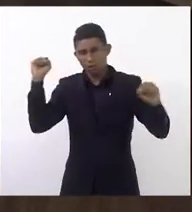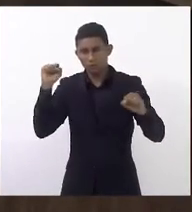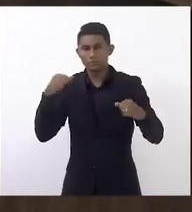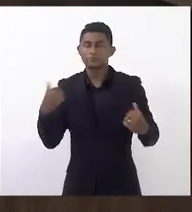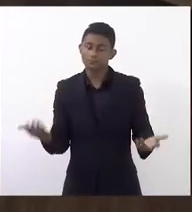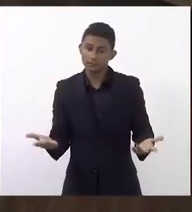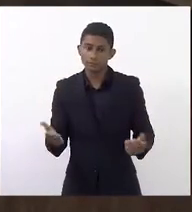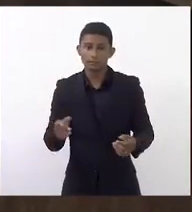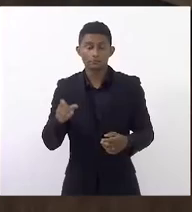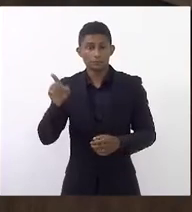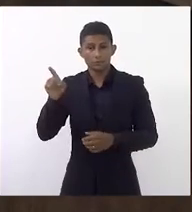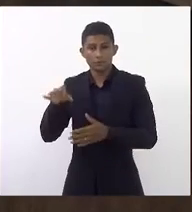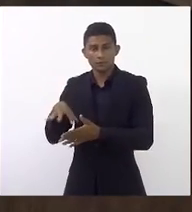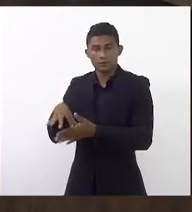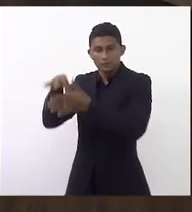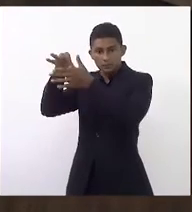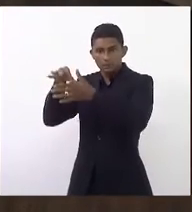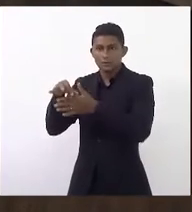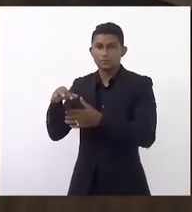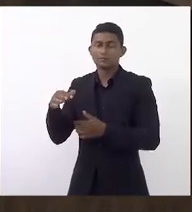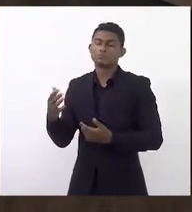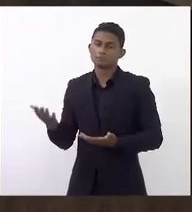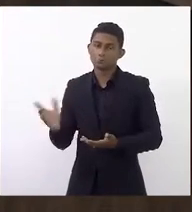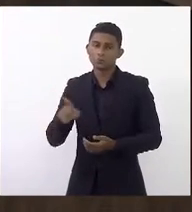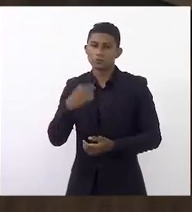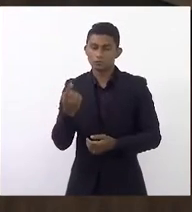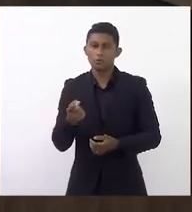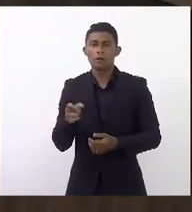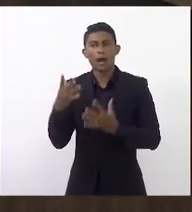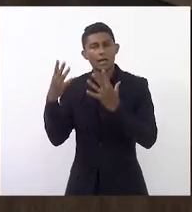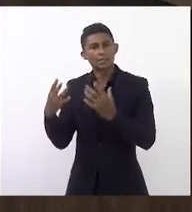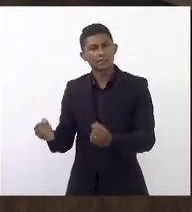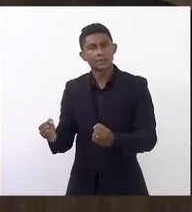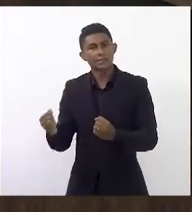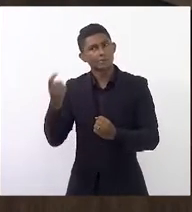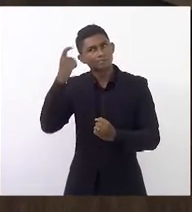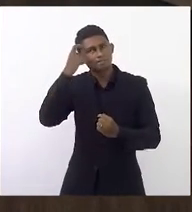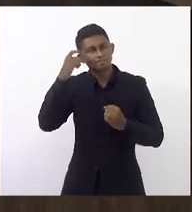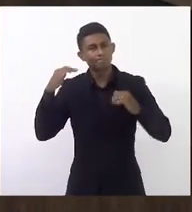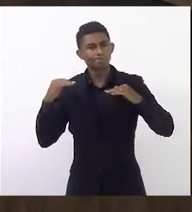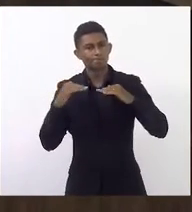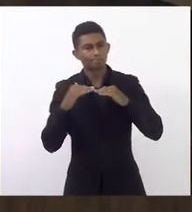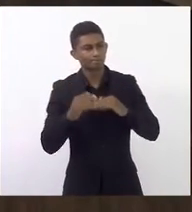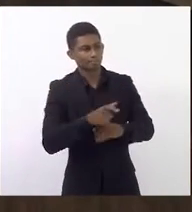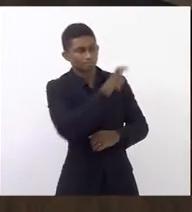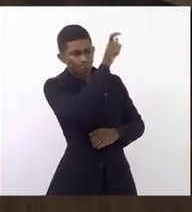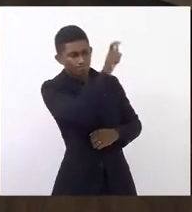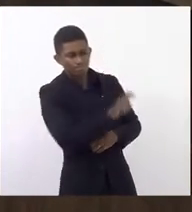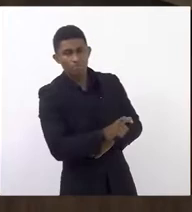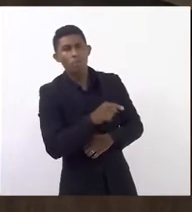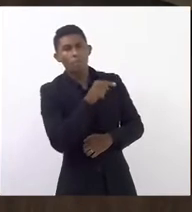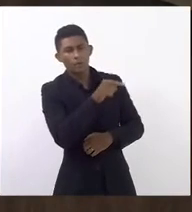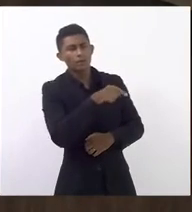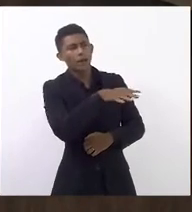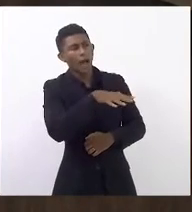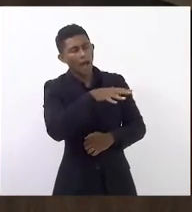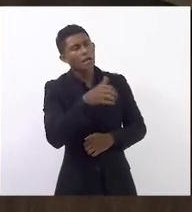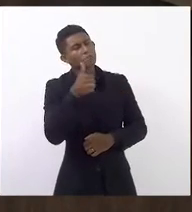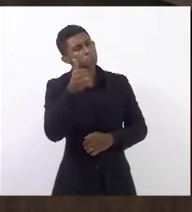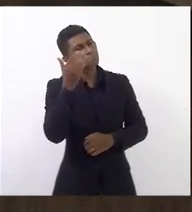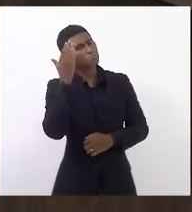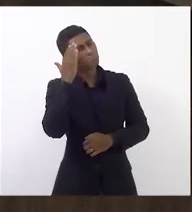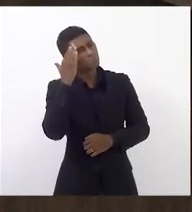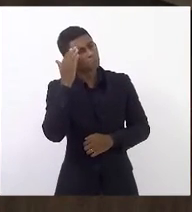nossa liderança, o indicado ele não é totalmente estranho à área, mas não tem a